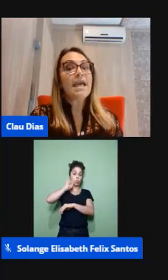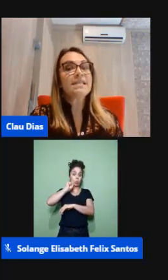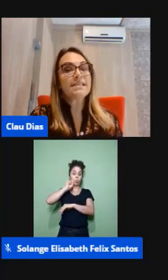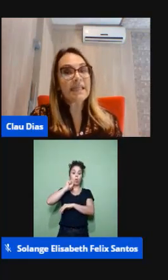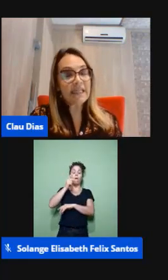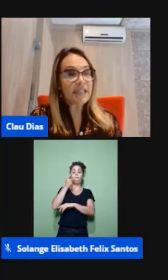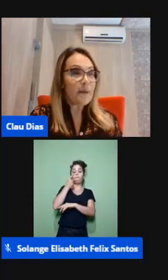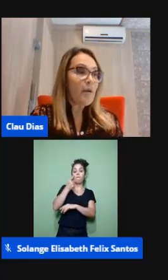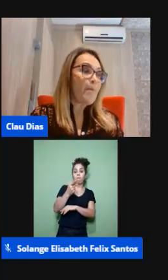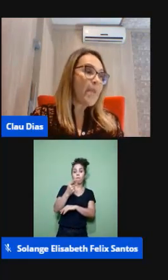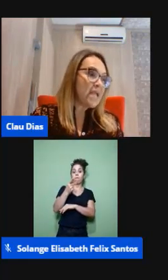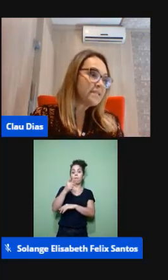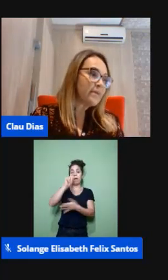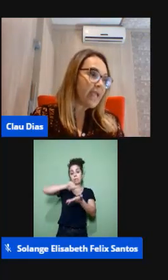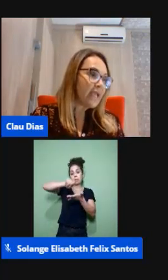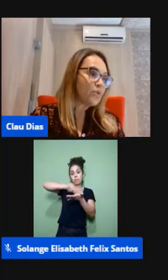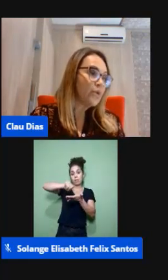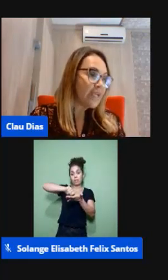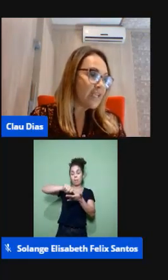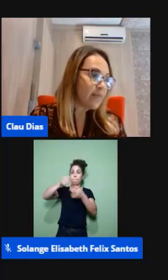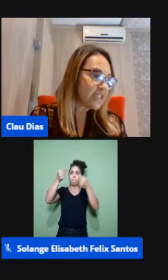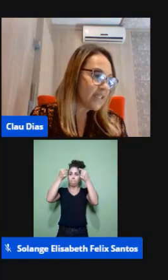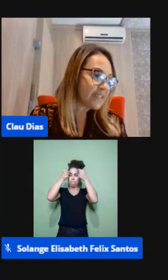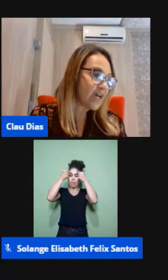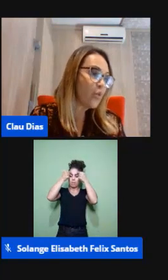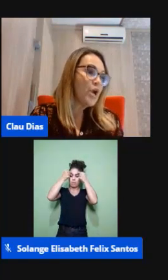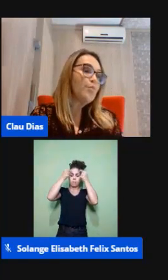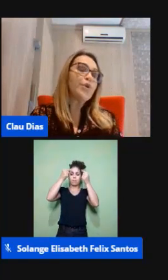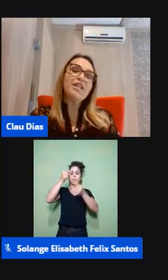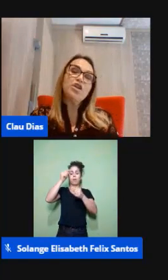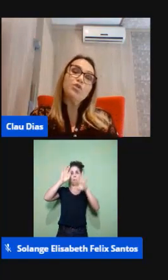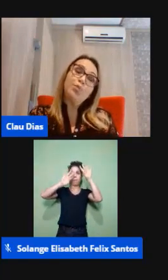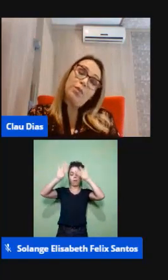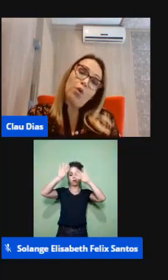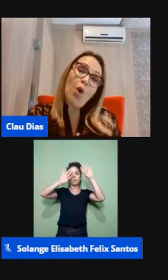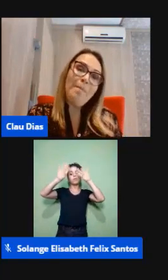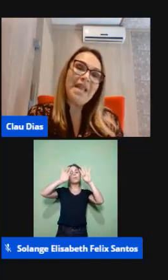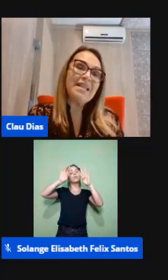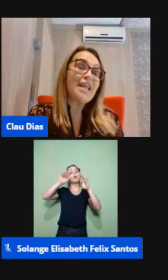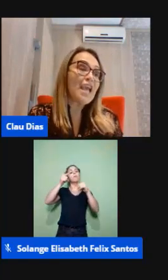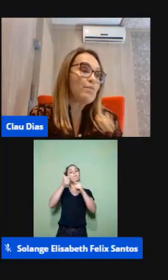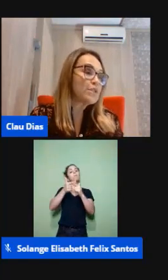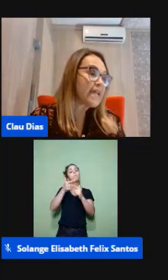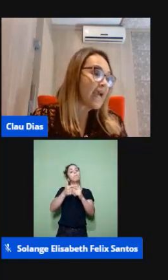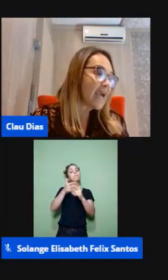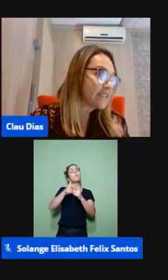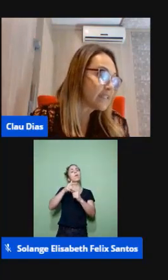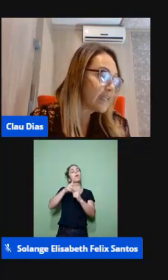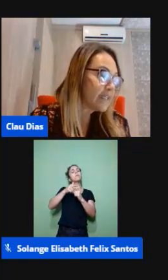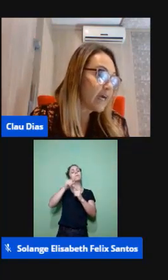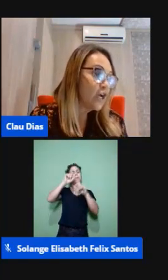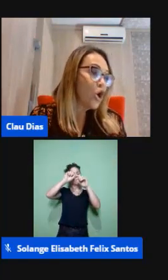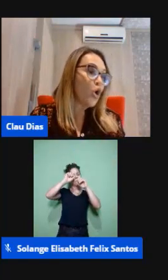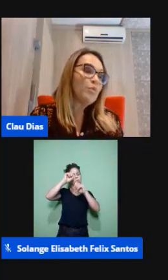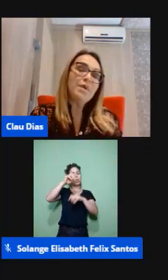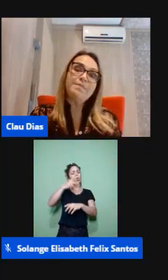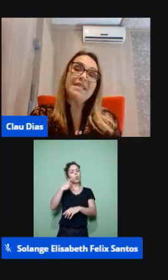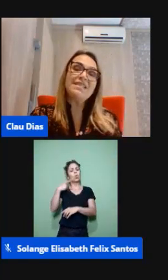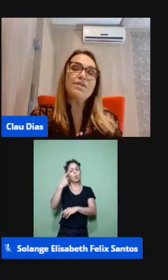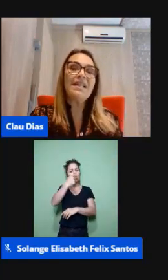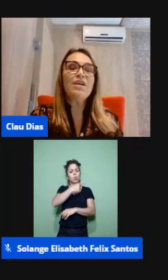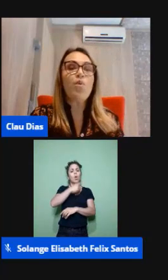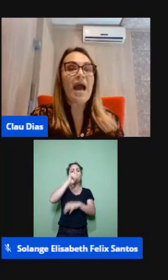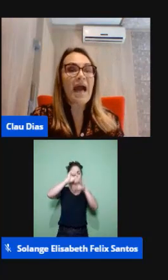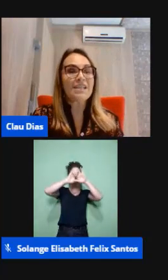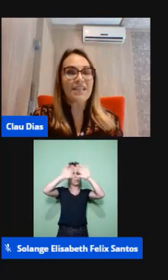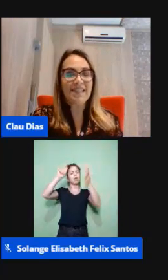fala, escrita, pensamento e imaginação, porque nós compreendemos, né, a escrita como uma